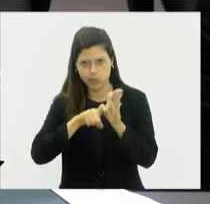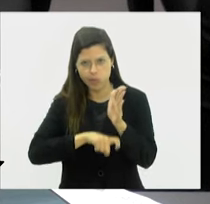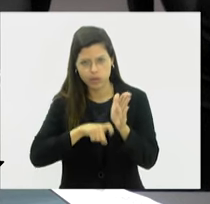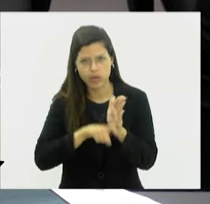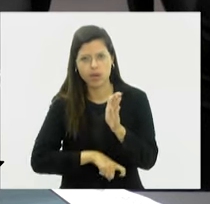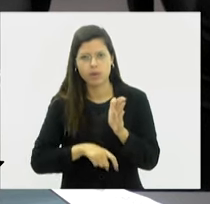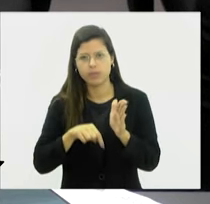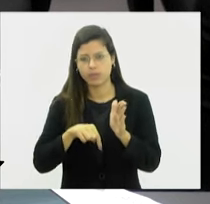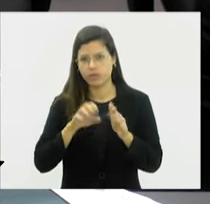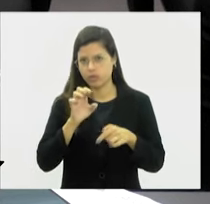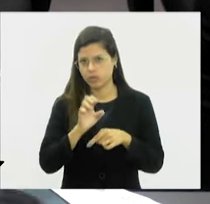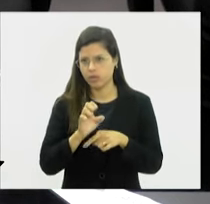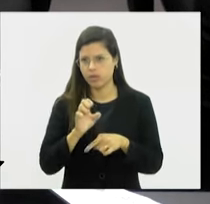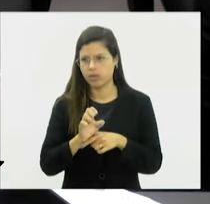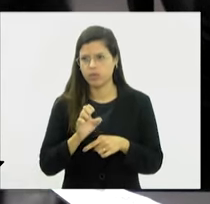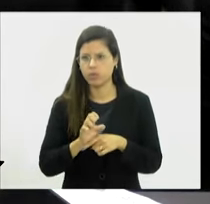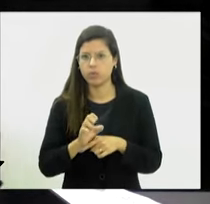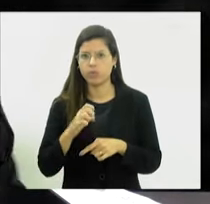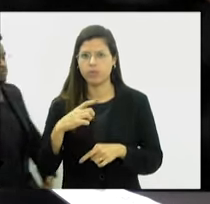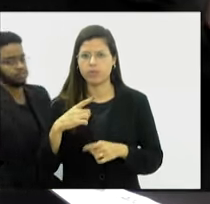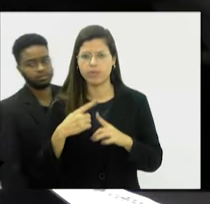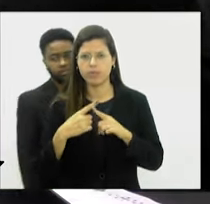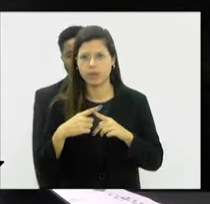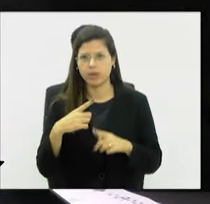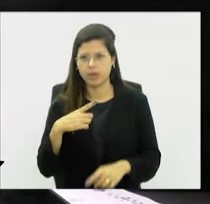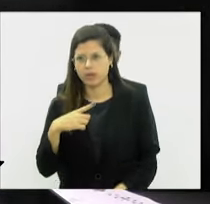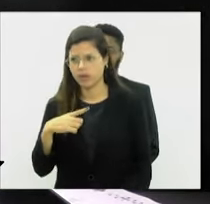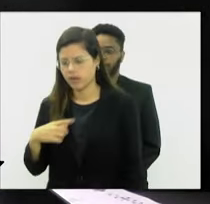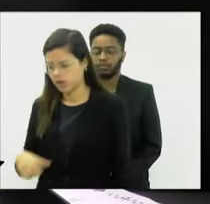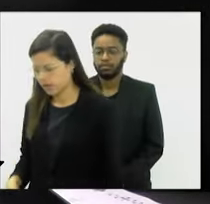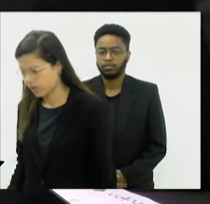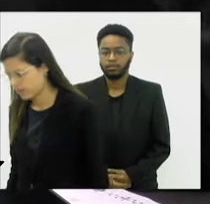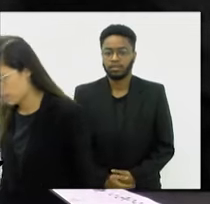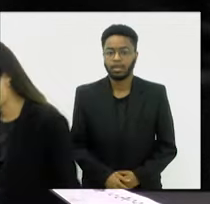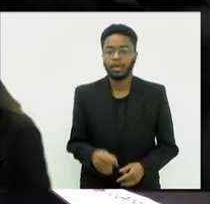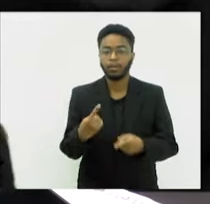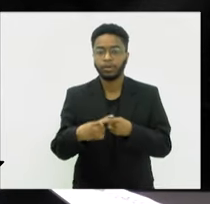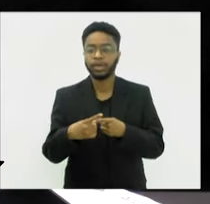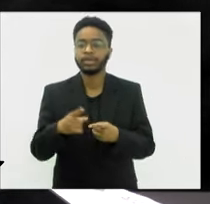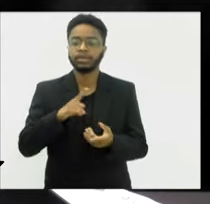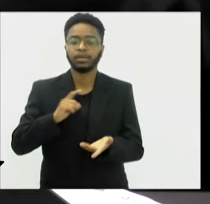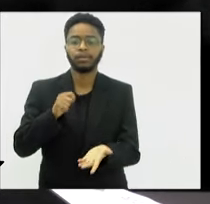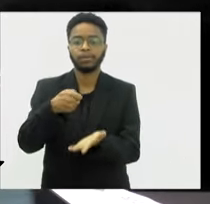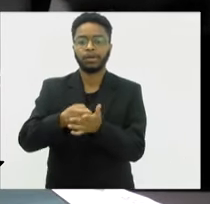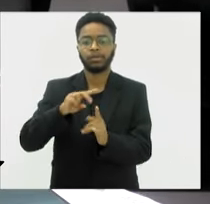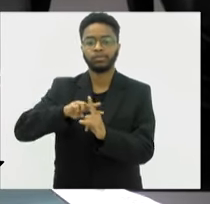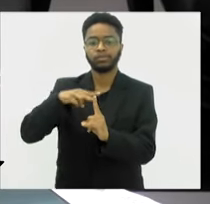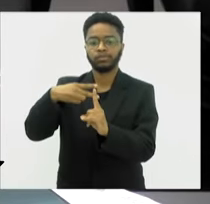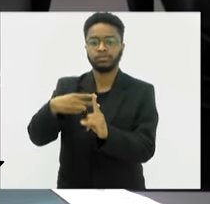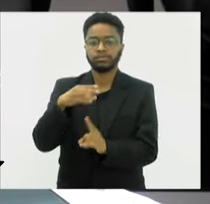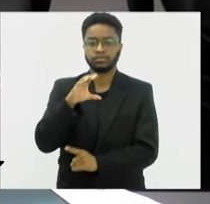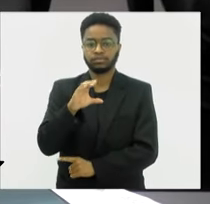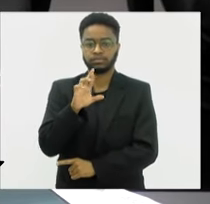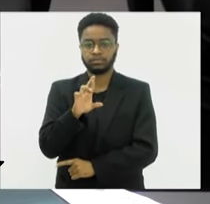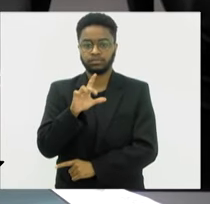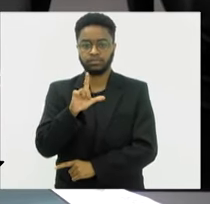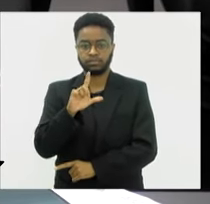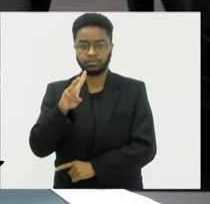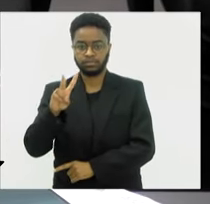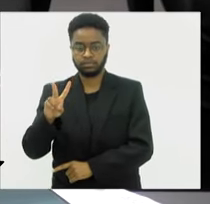porque há uma duplicidade de cobrança do CRLV